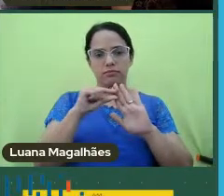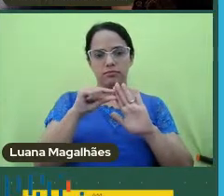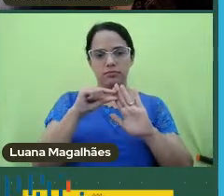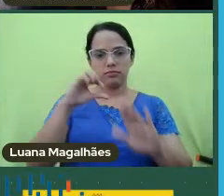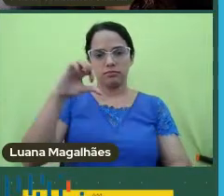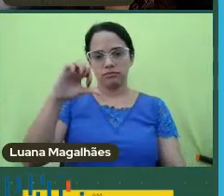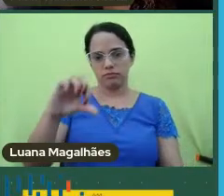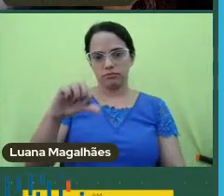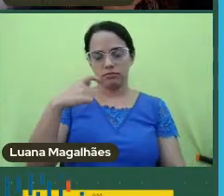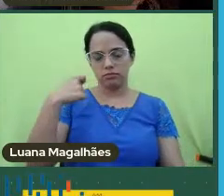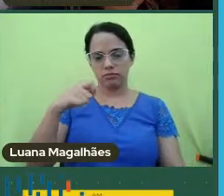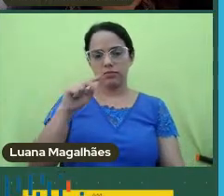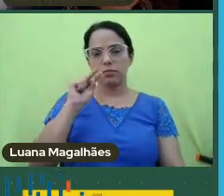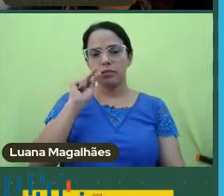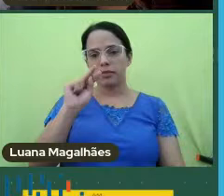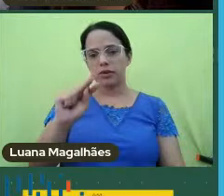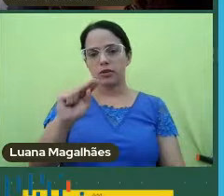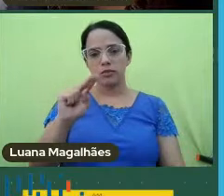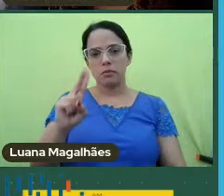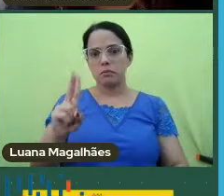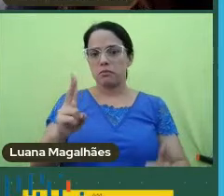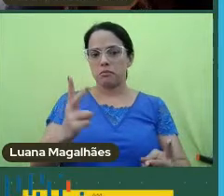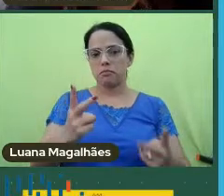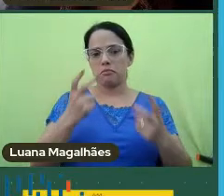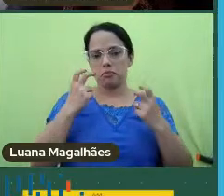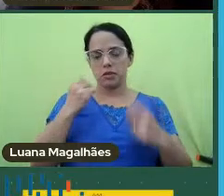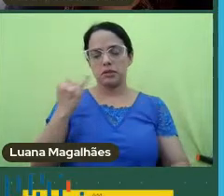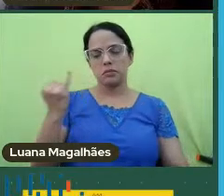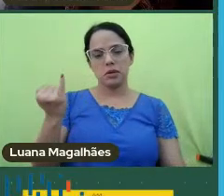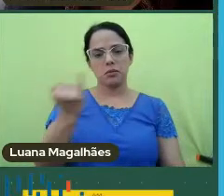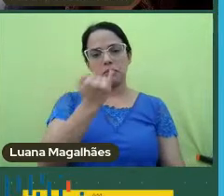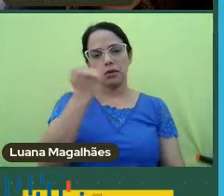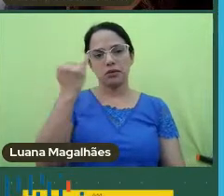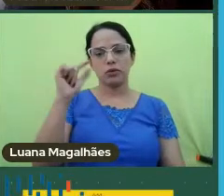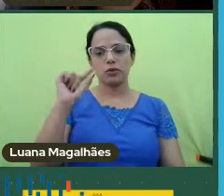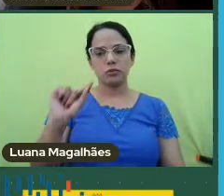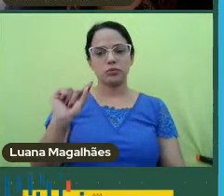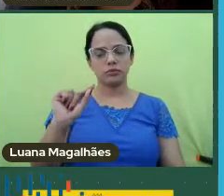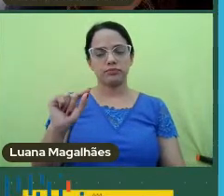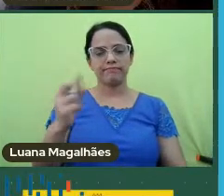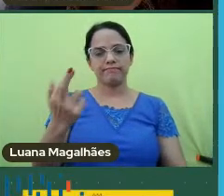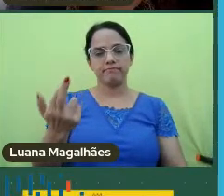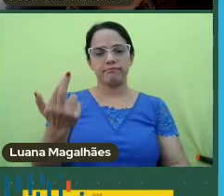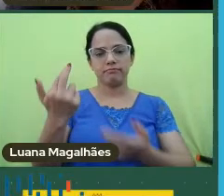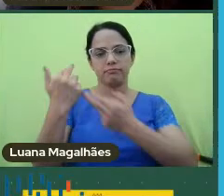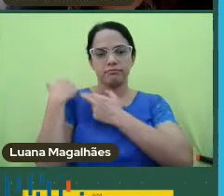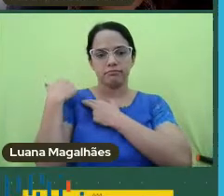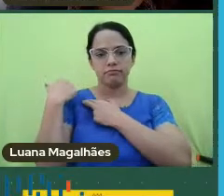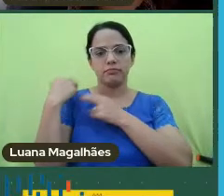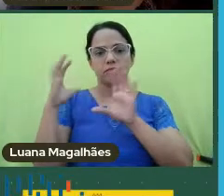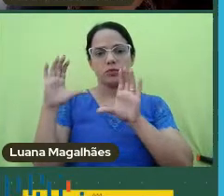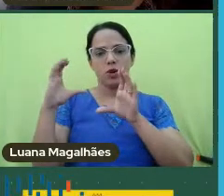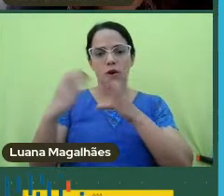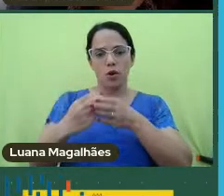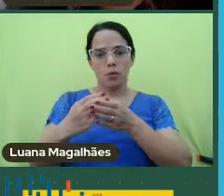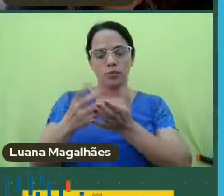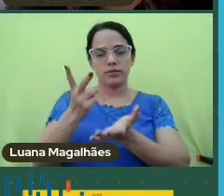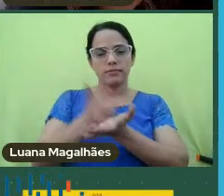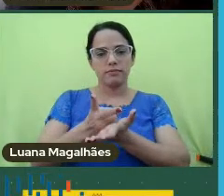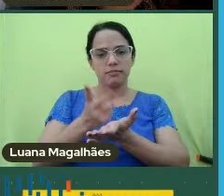atentar muito para esse elemento, que é o seguinte: as atribuições da Comissão